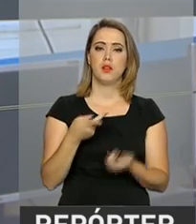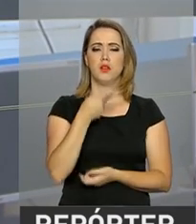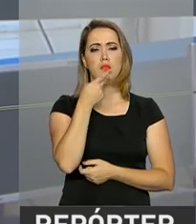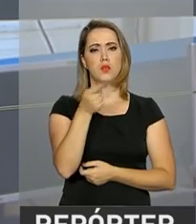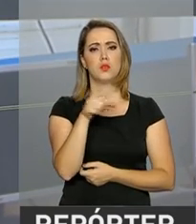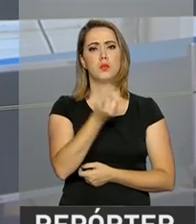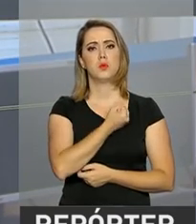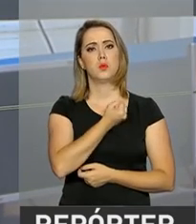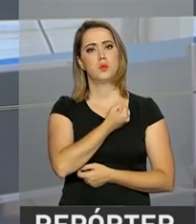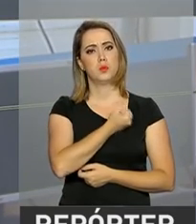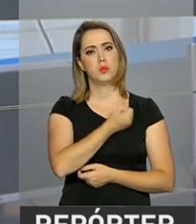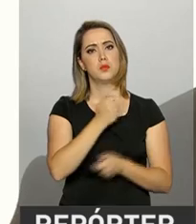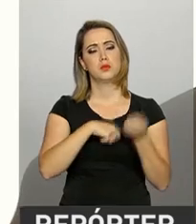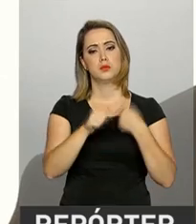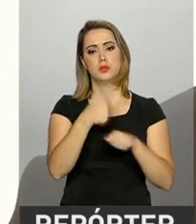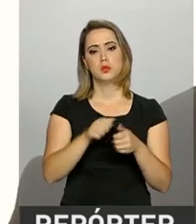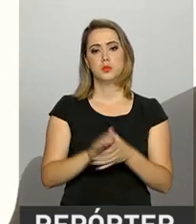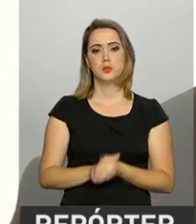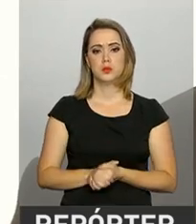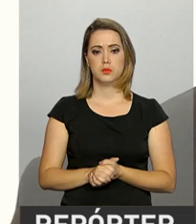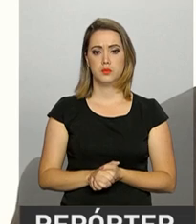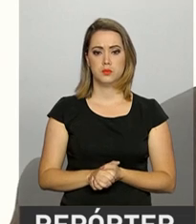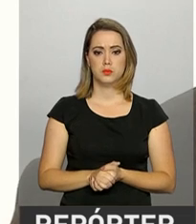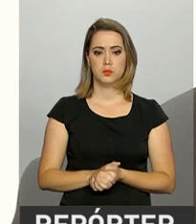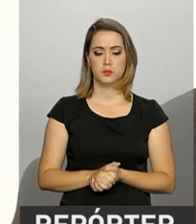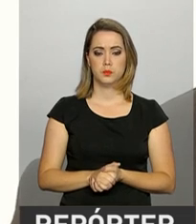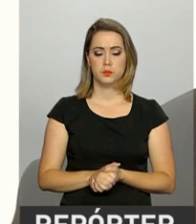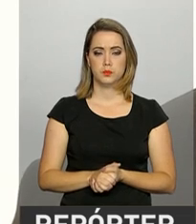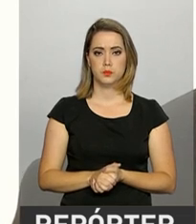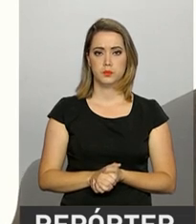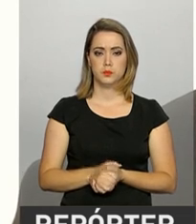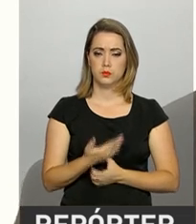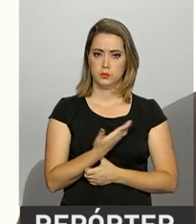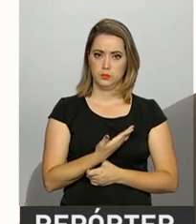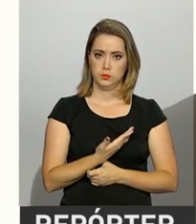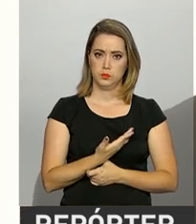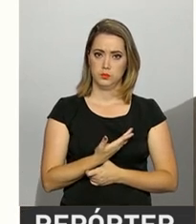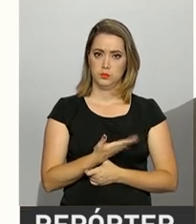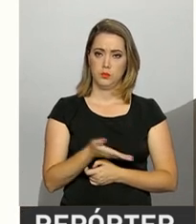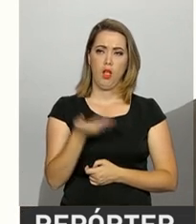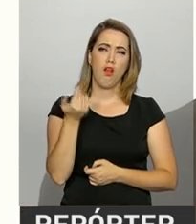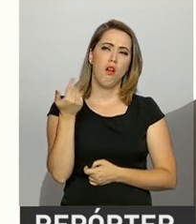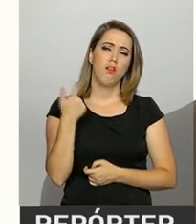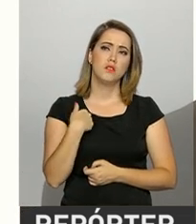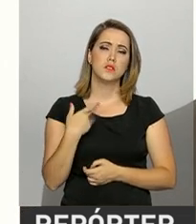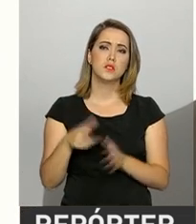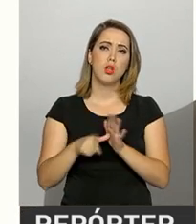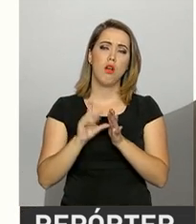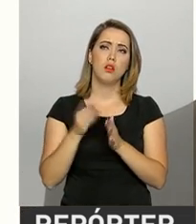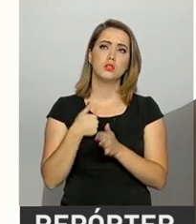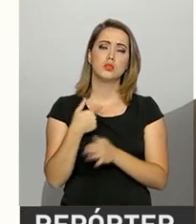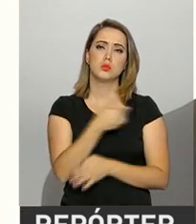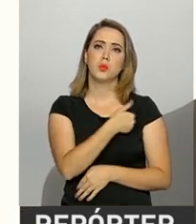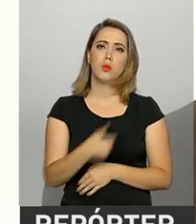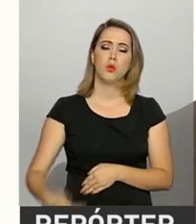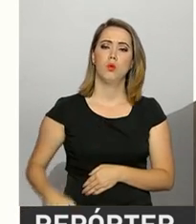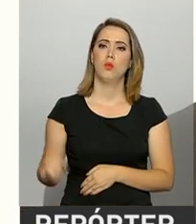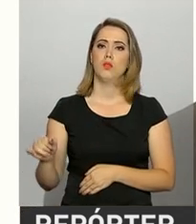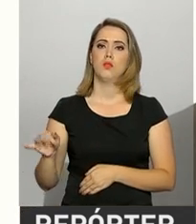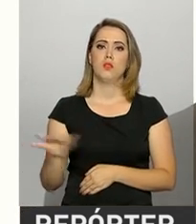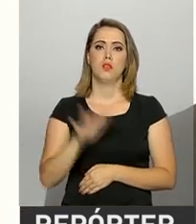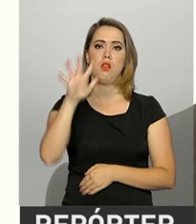recentes da economia há tempos atrás pouco antes do meu governo a inflação no Brasil era prevista